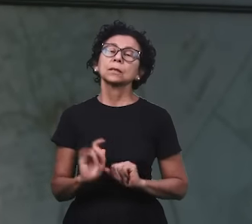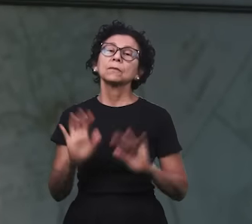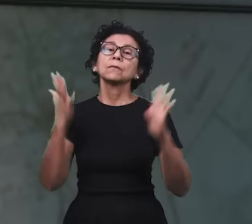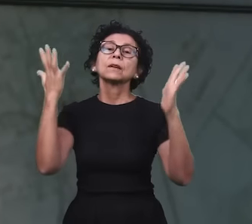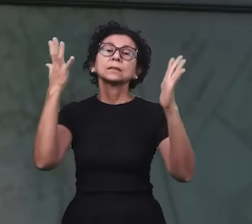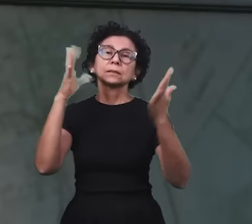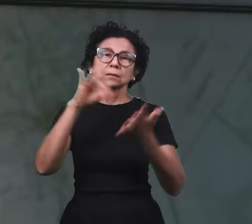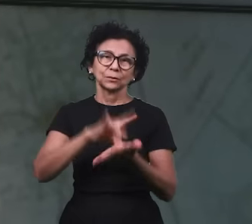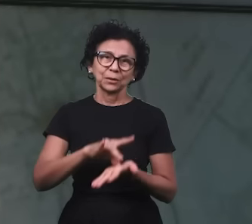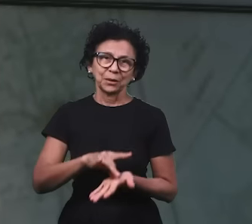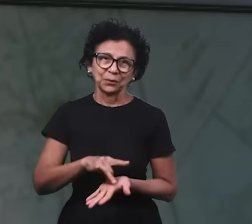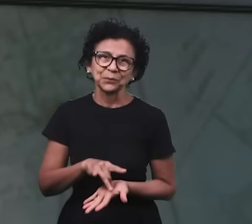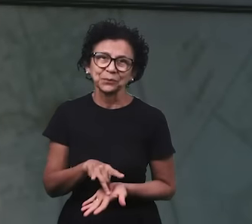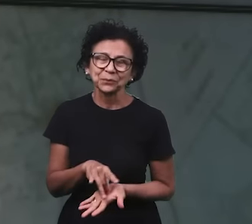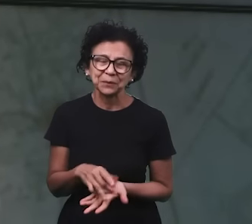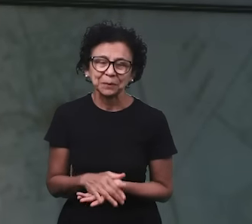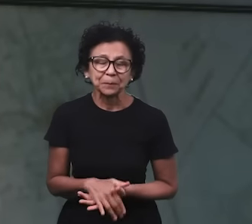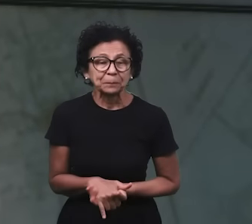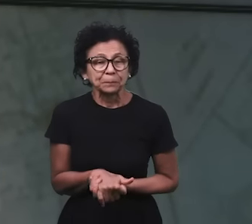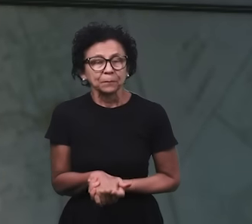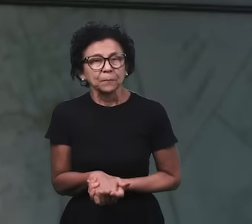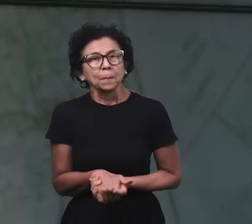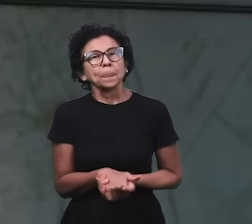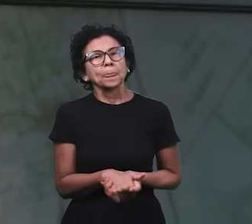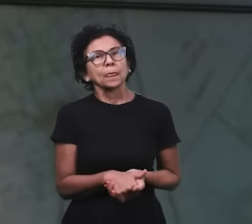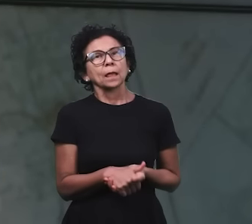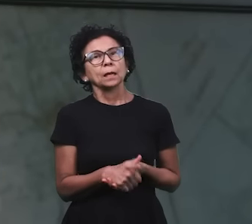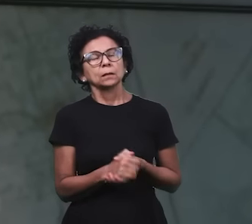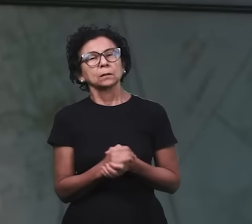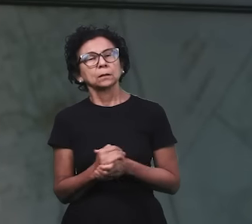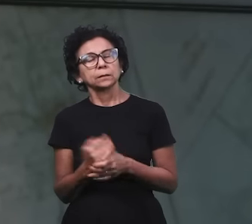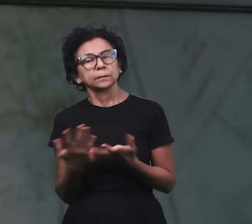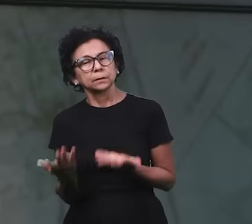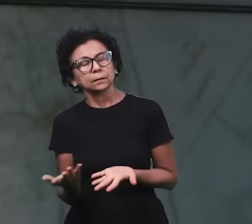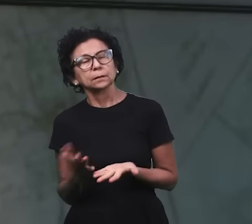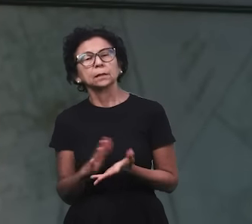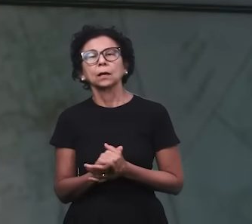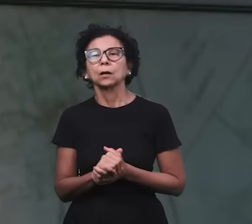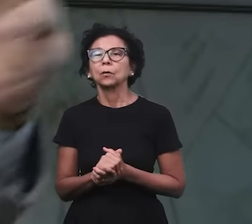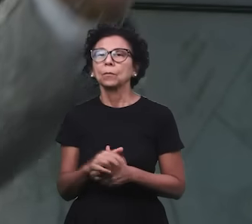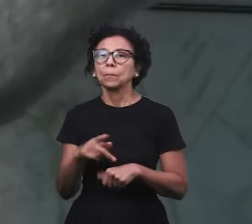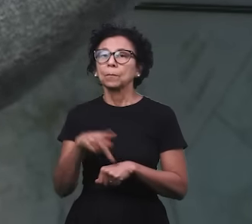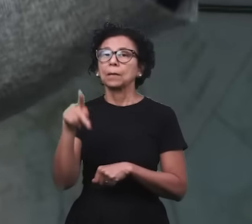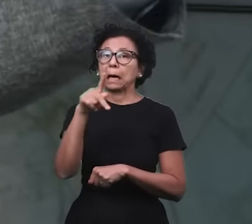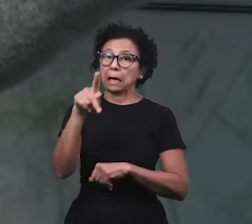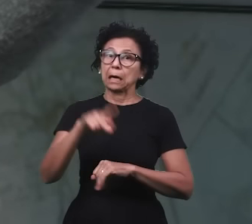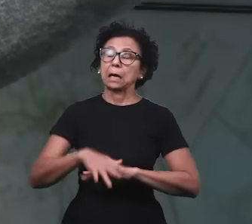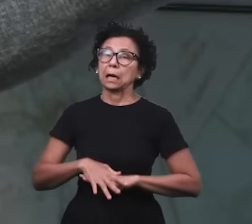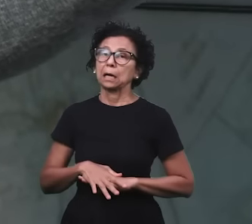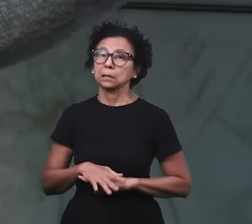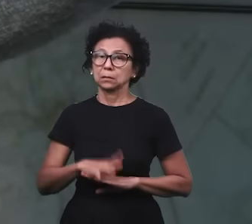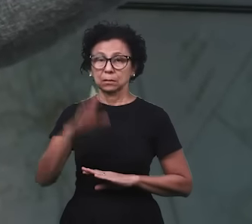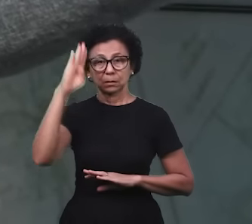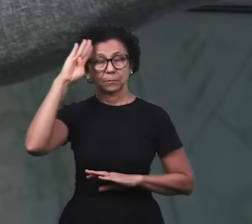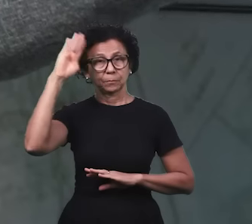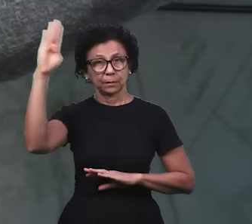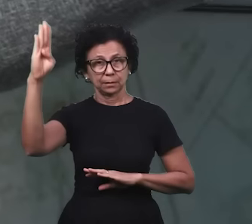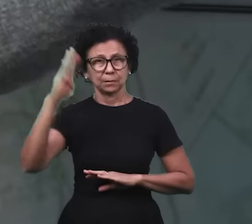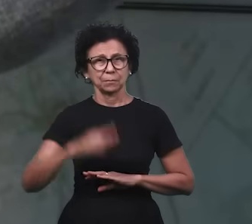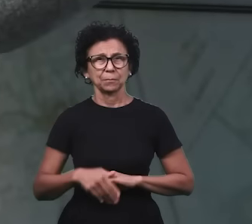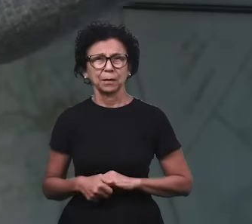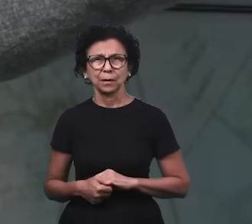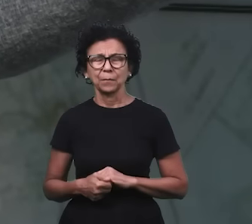Então, havia uma preferência, não é, por essa festa, para que todos se deslocassem, o máximo